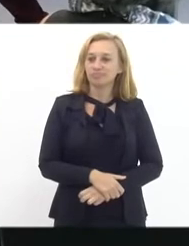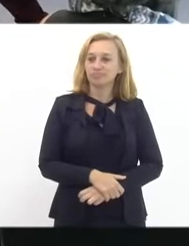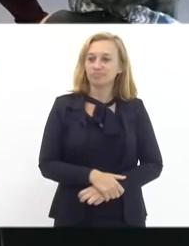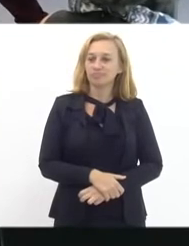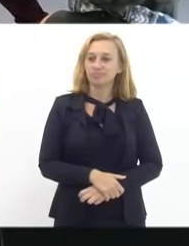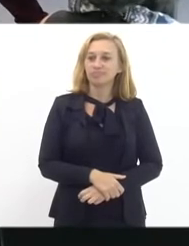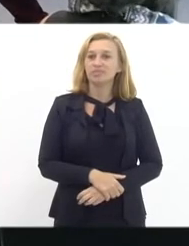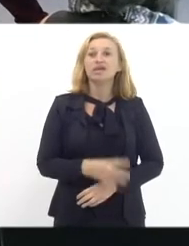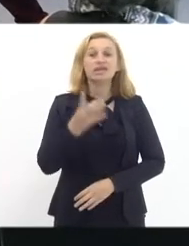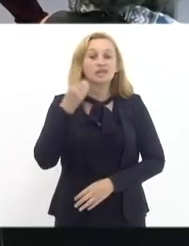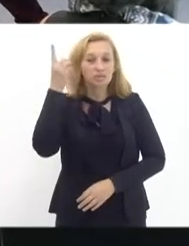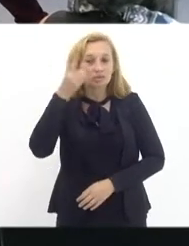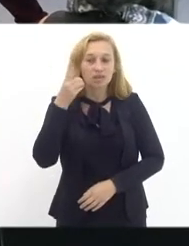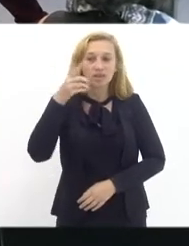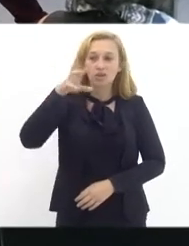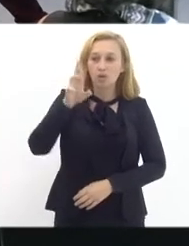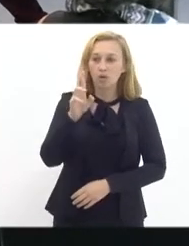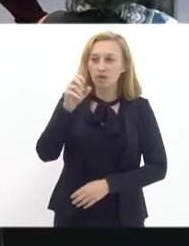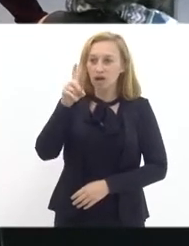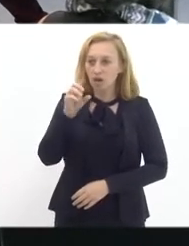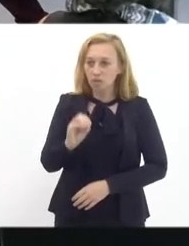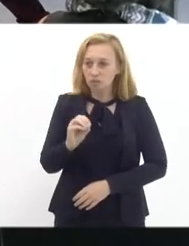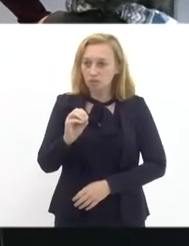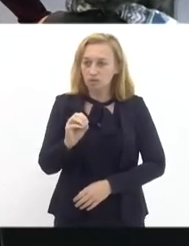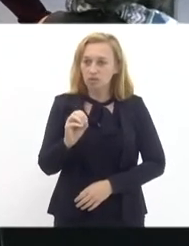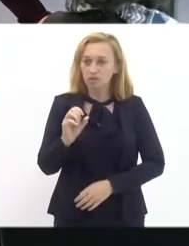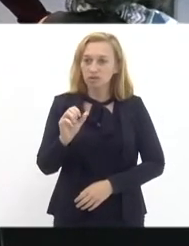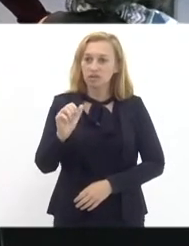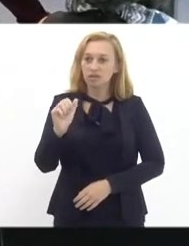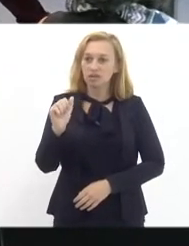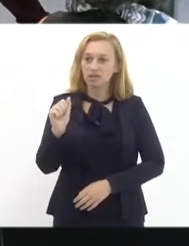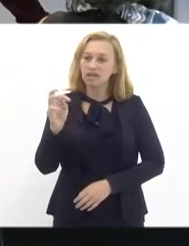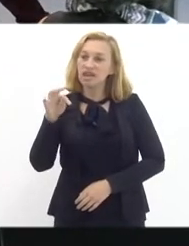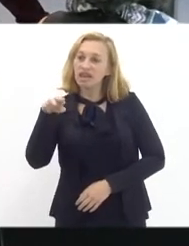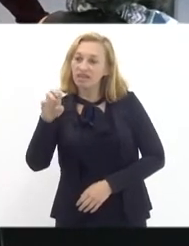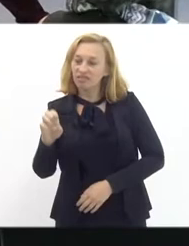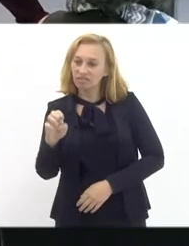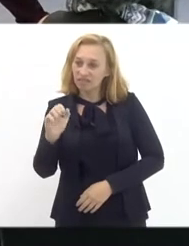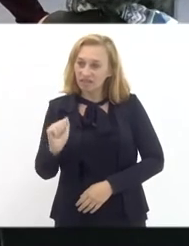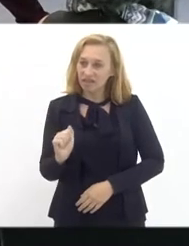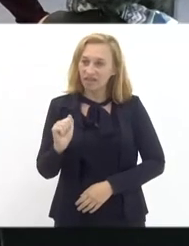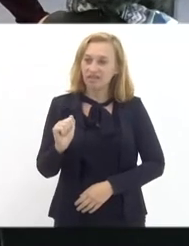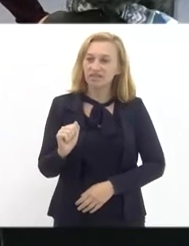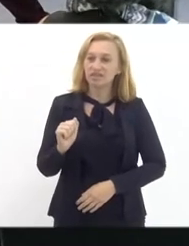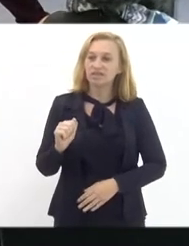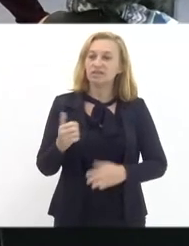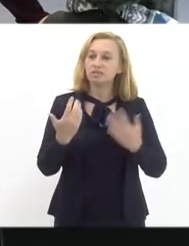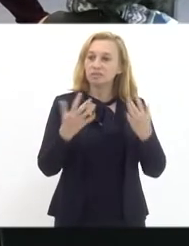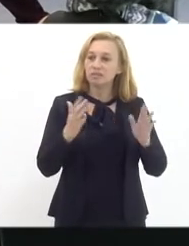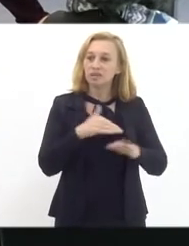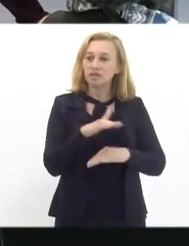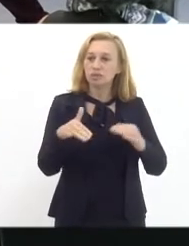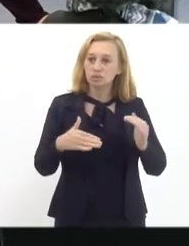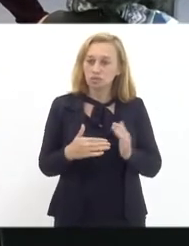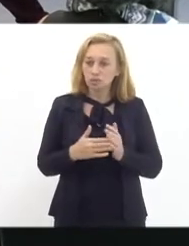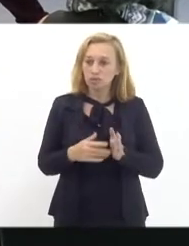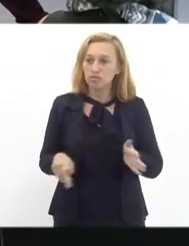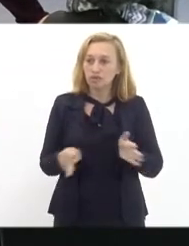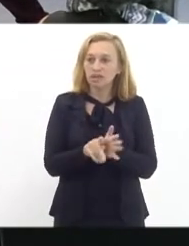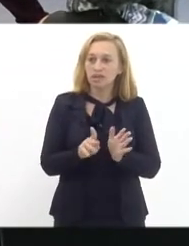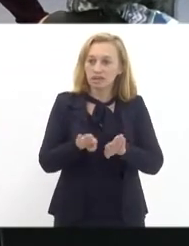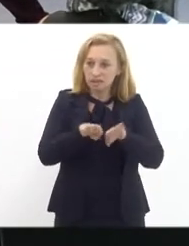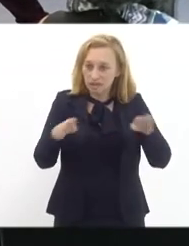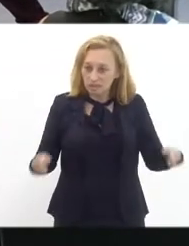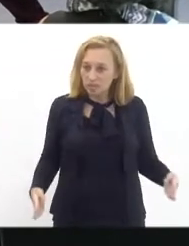Cumprimentando o deputado Ronaldo Anchieta, eu saúdo todos os ilustres membros desta mesa. Meu muito bom